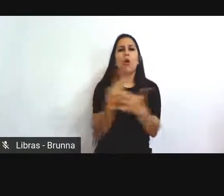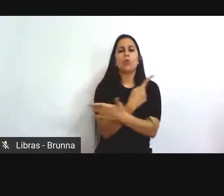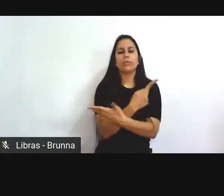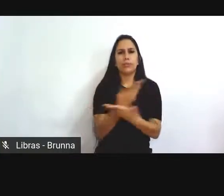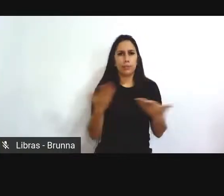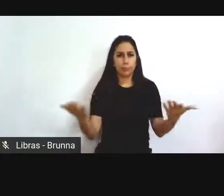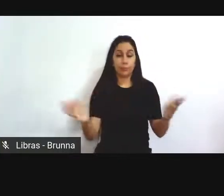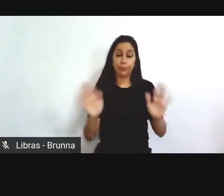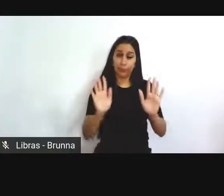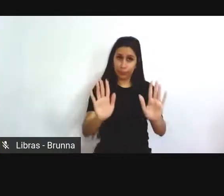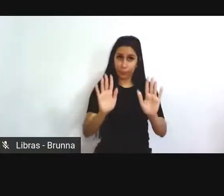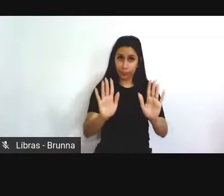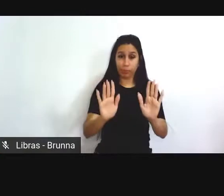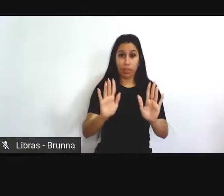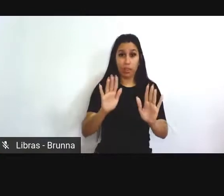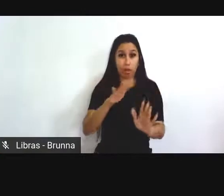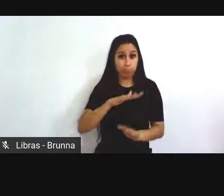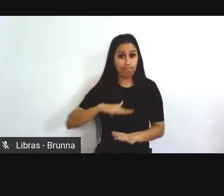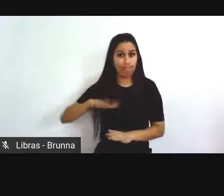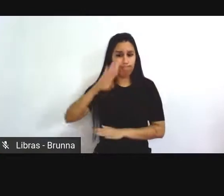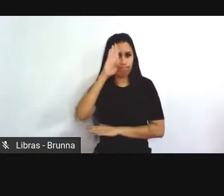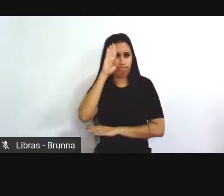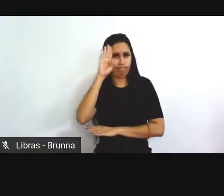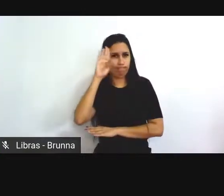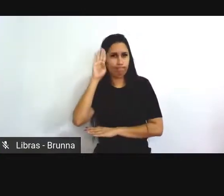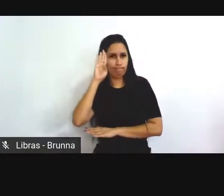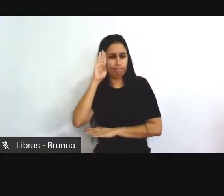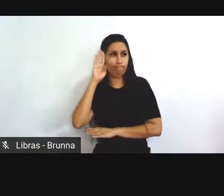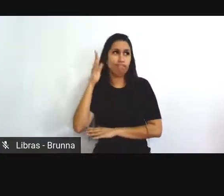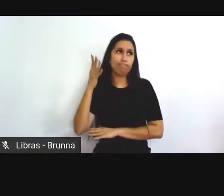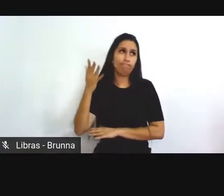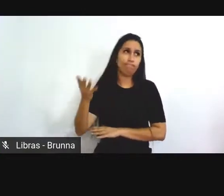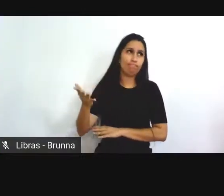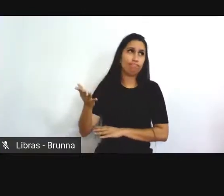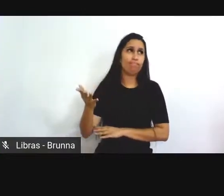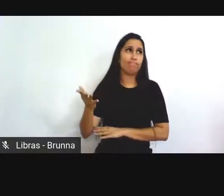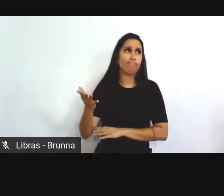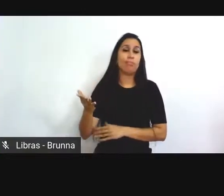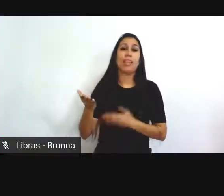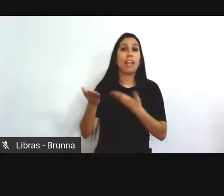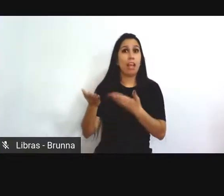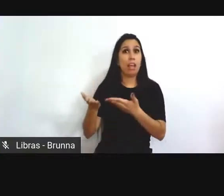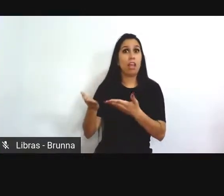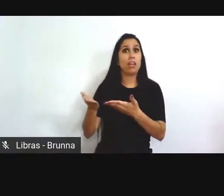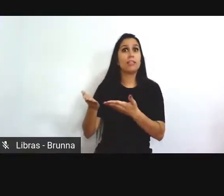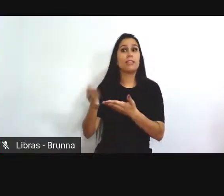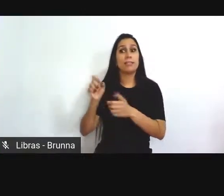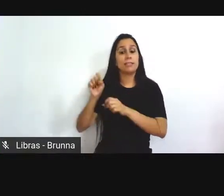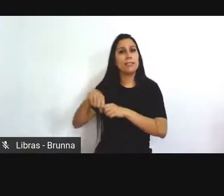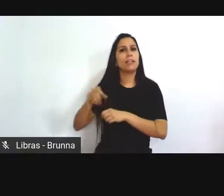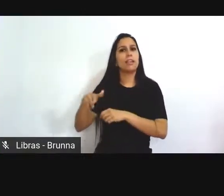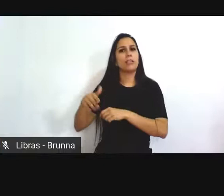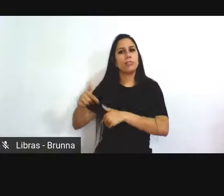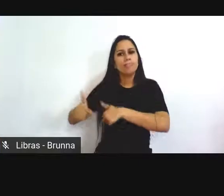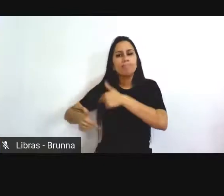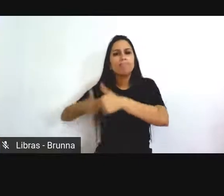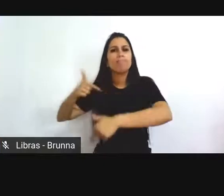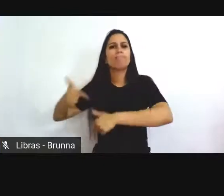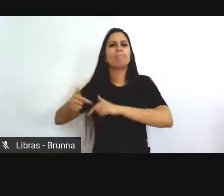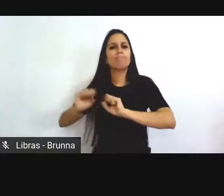acadêmico, é o que eu estava falando, o mestrado foi esse ponto de partida. Né?